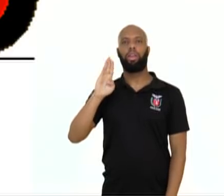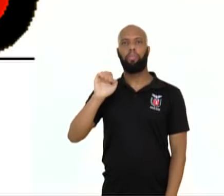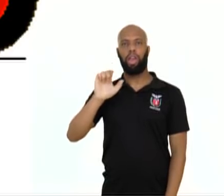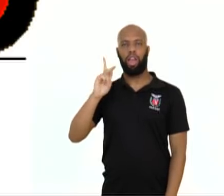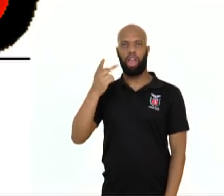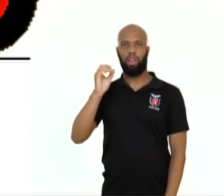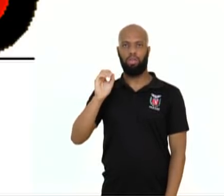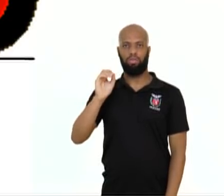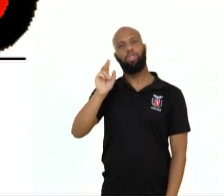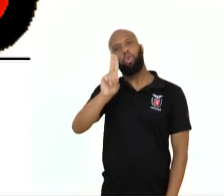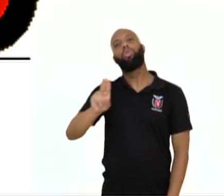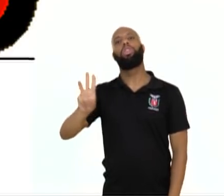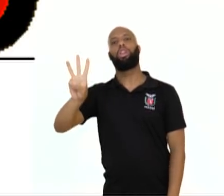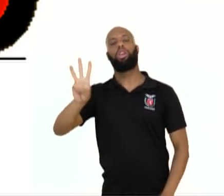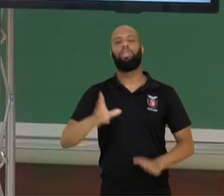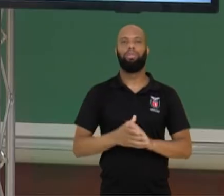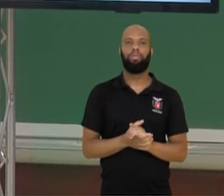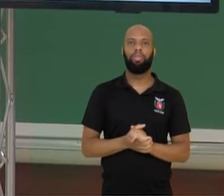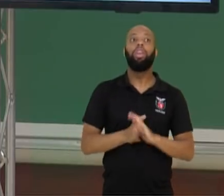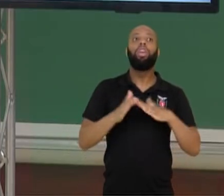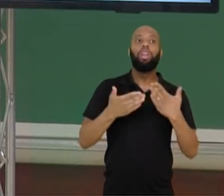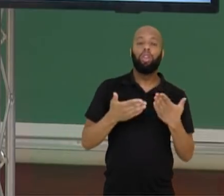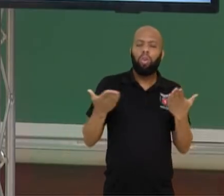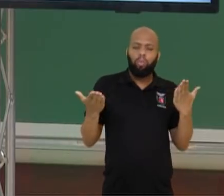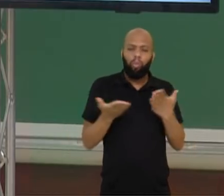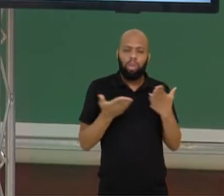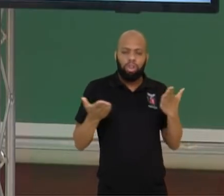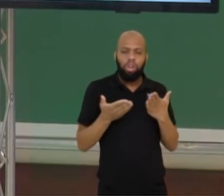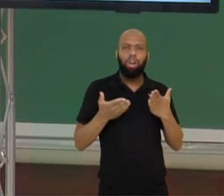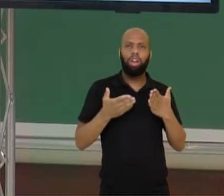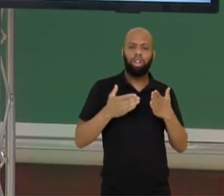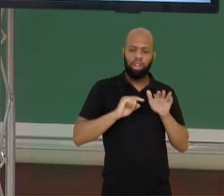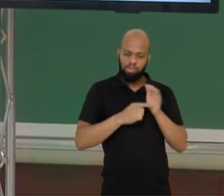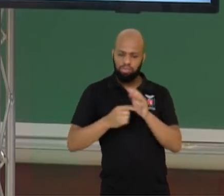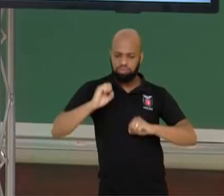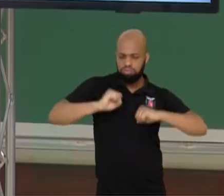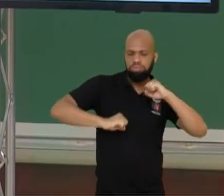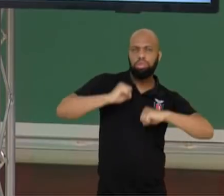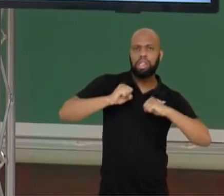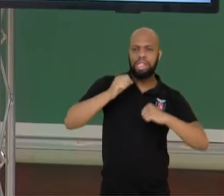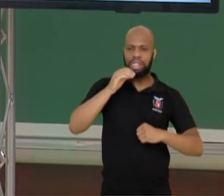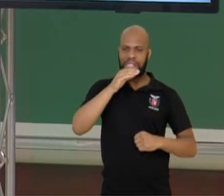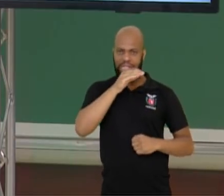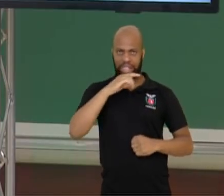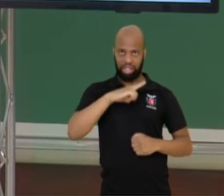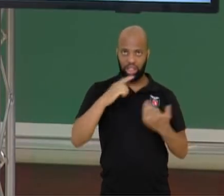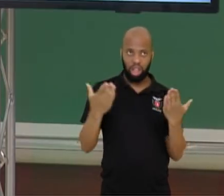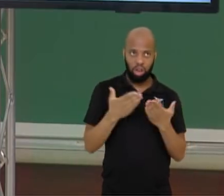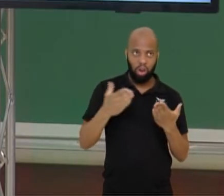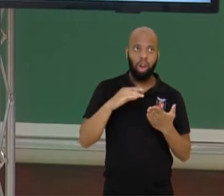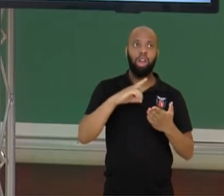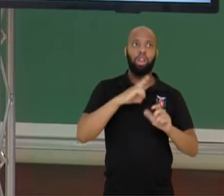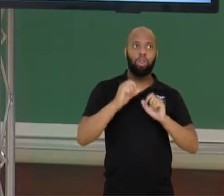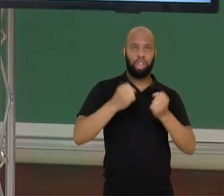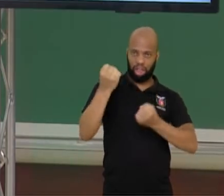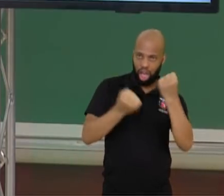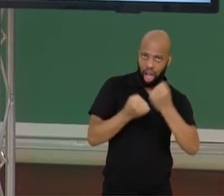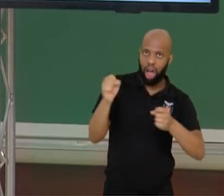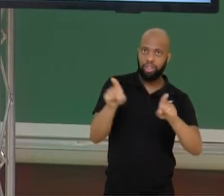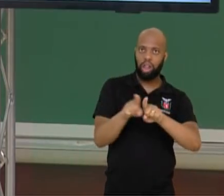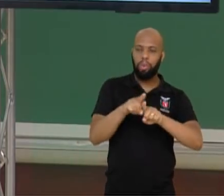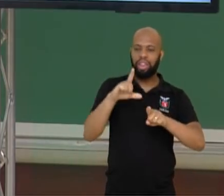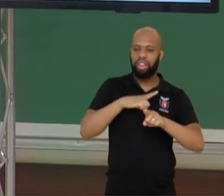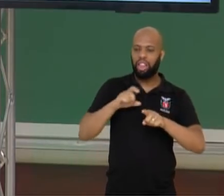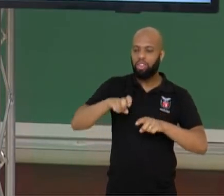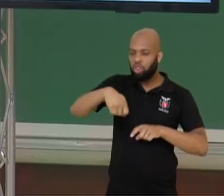As máquinas térmicas, quando a gente pensa na atualidade, as principais são os automóveis, as máquinas agrícolas, que a gente teve uma aula